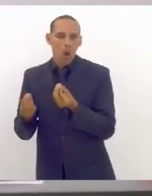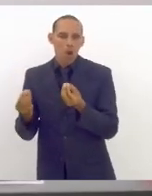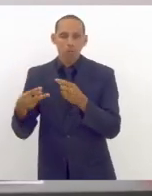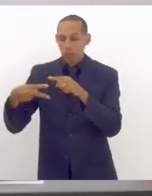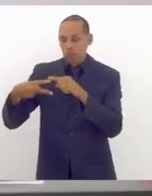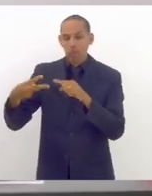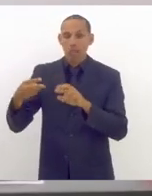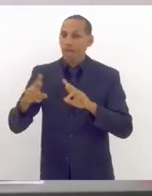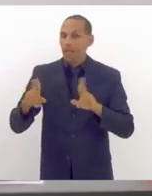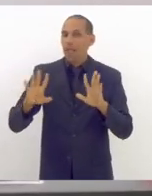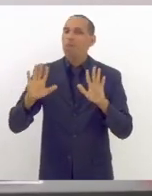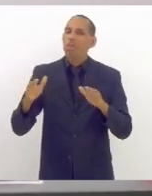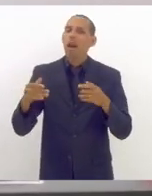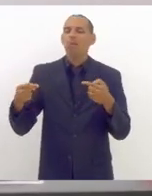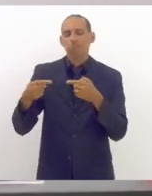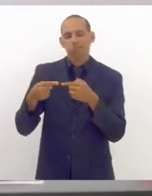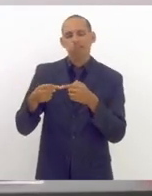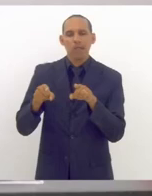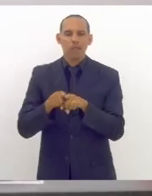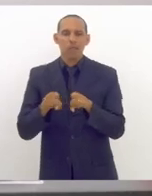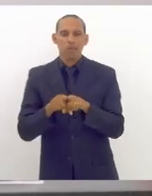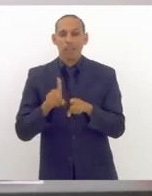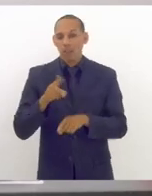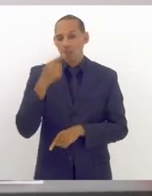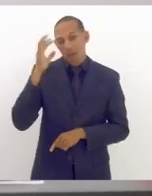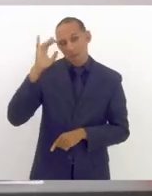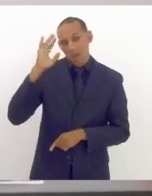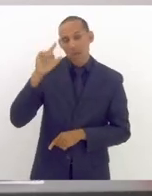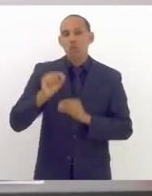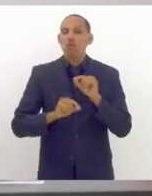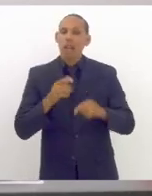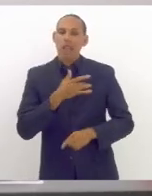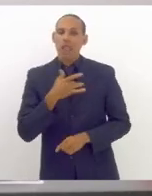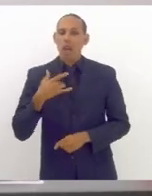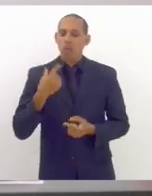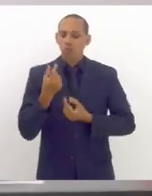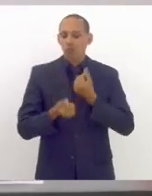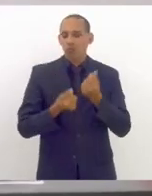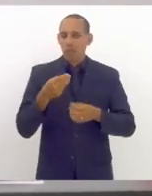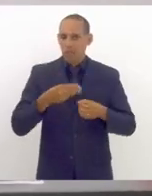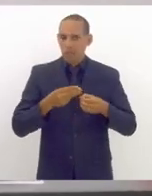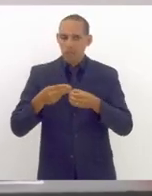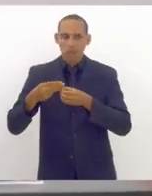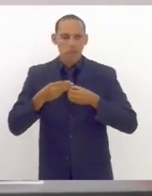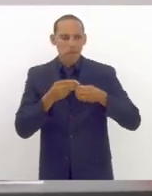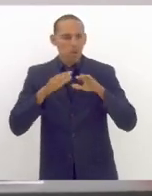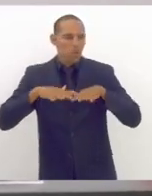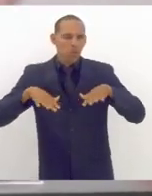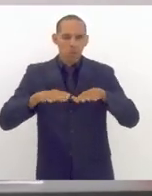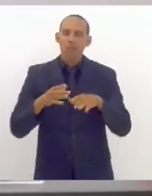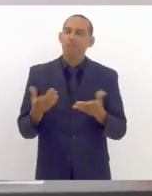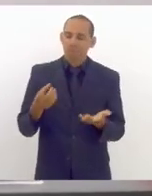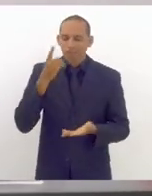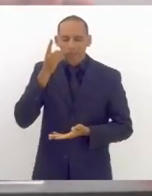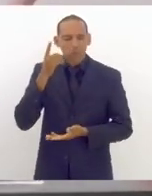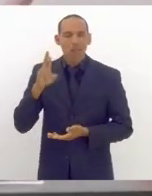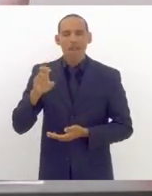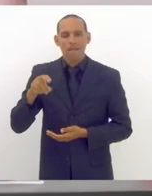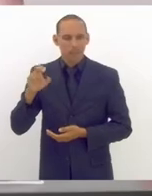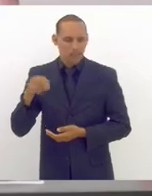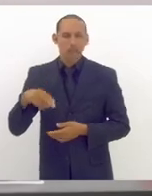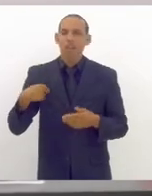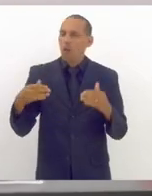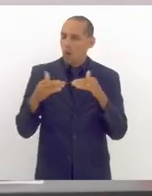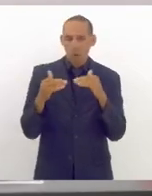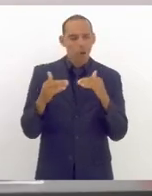se nós estivermos pensando na saúde financeira dos Municípios E aí Deputado Renan Ferreirinha eu concordo contigo eu gosto